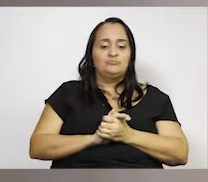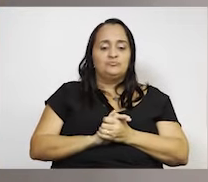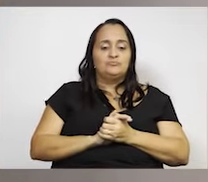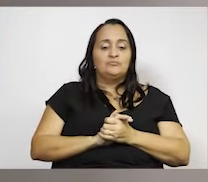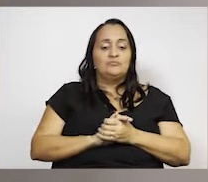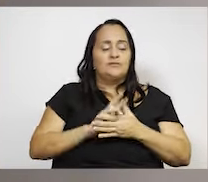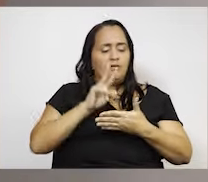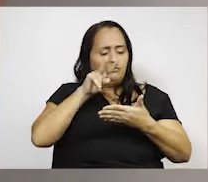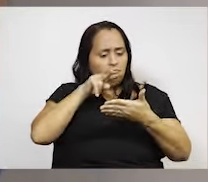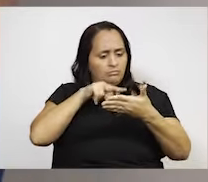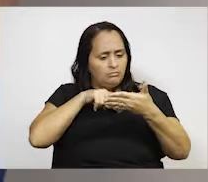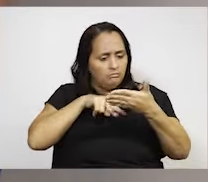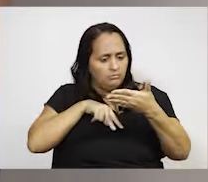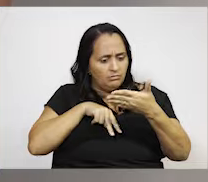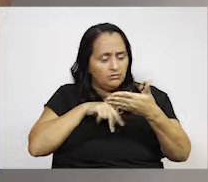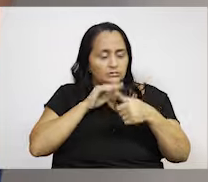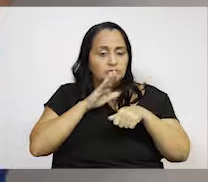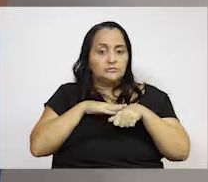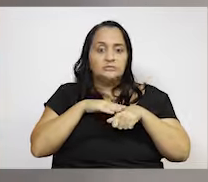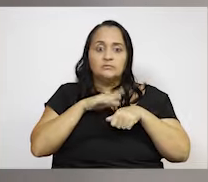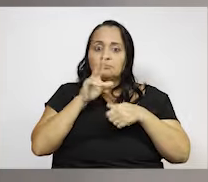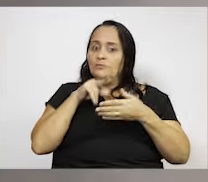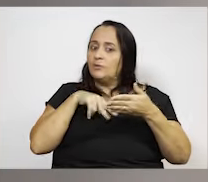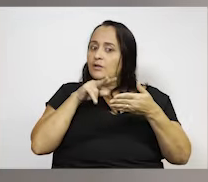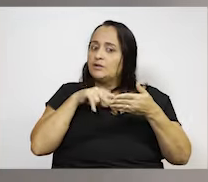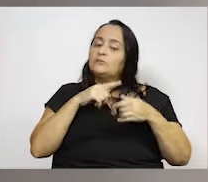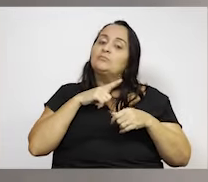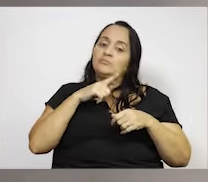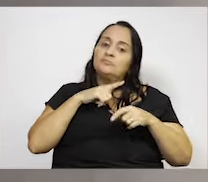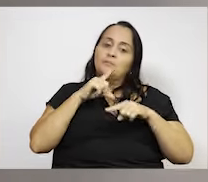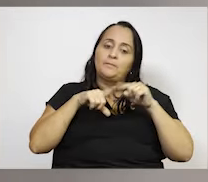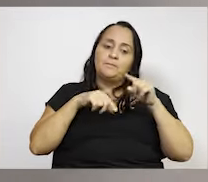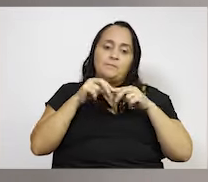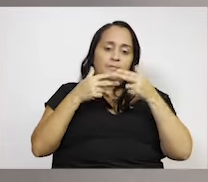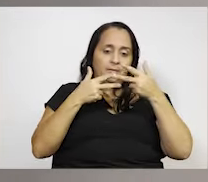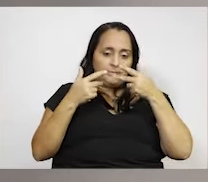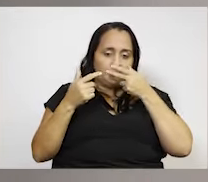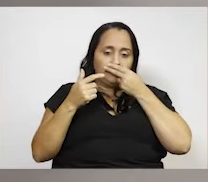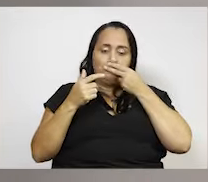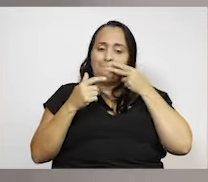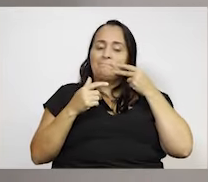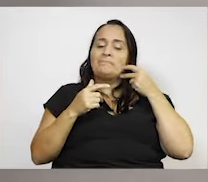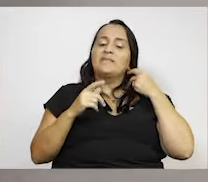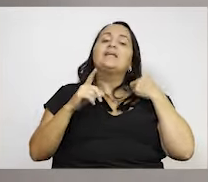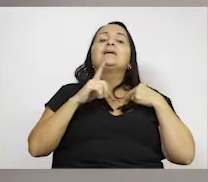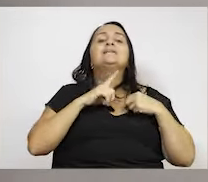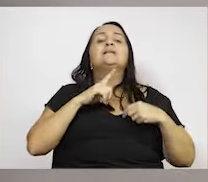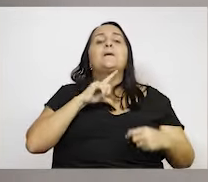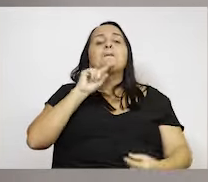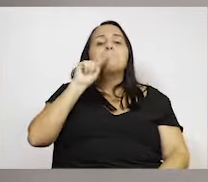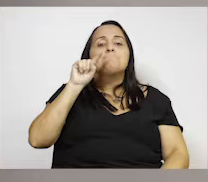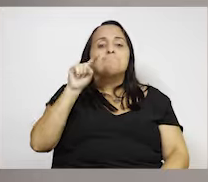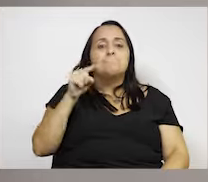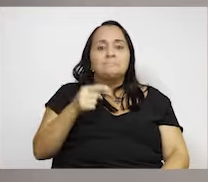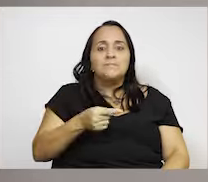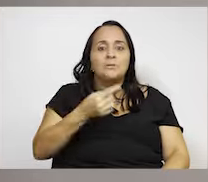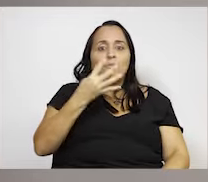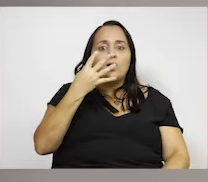gente sabe que é o primeiro, que é o jornal mais lido, porque a gente tem uma ferramenta que comprova, tá? Aí aqui, nesse momento,